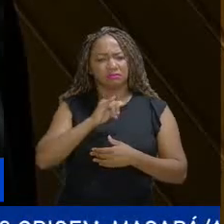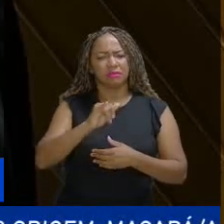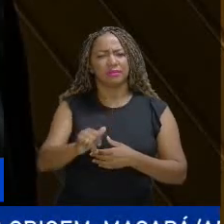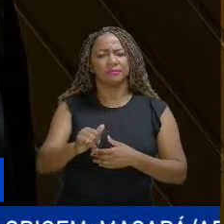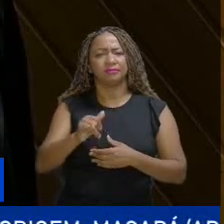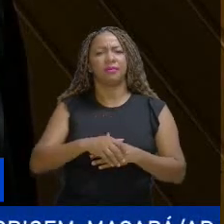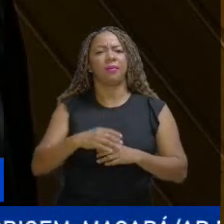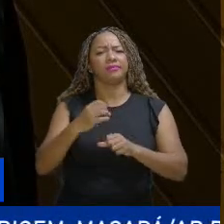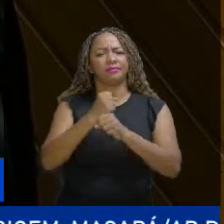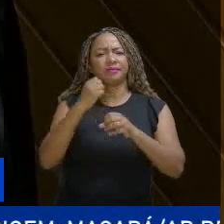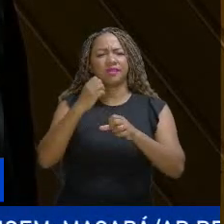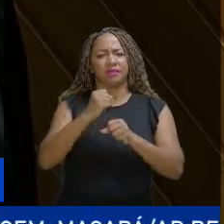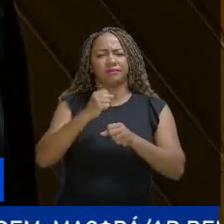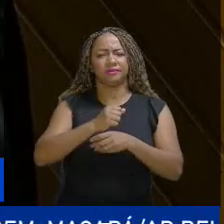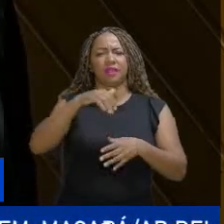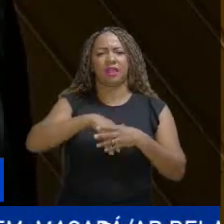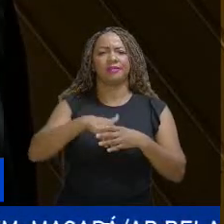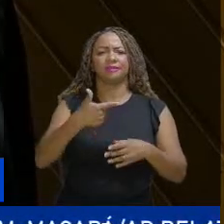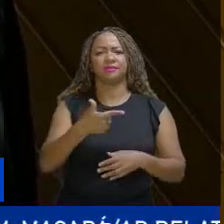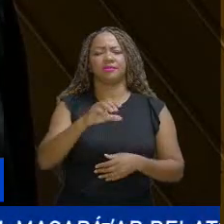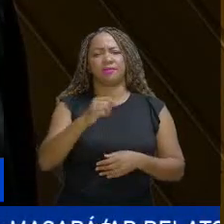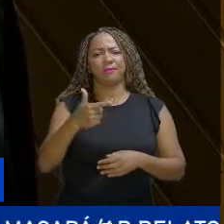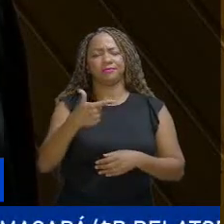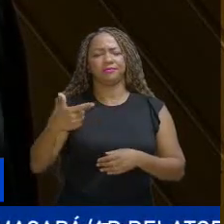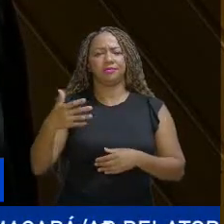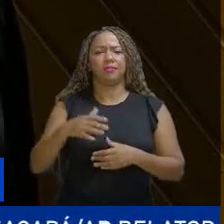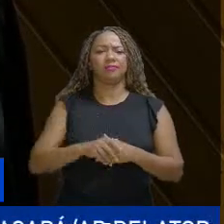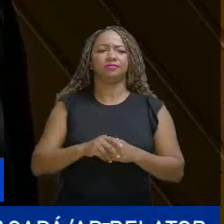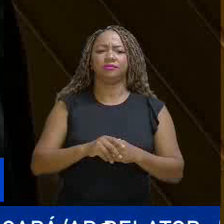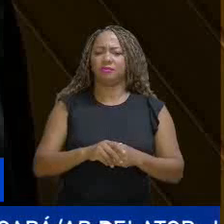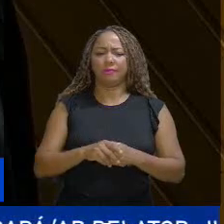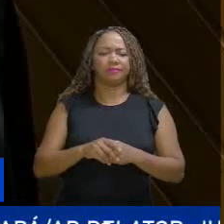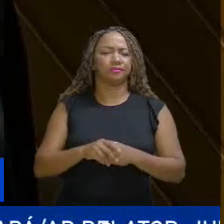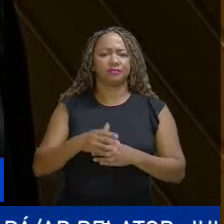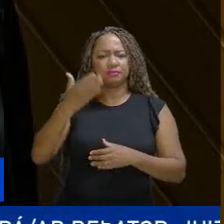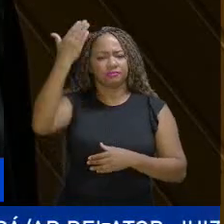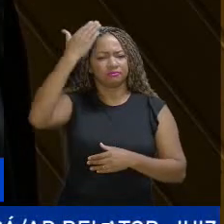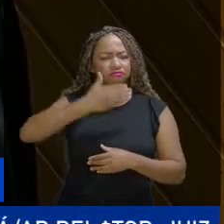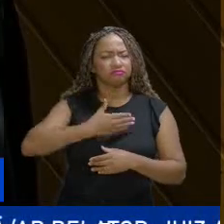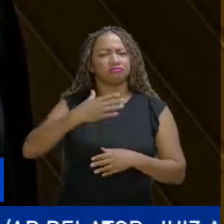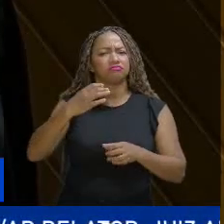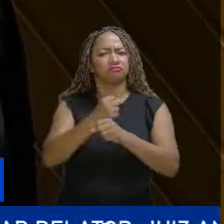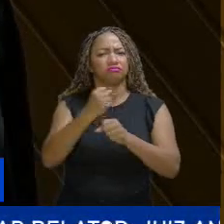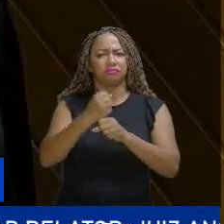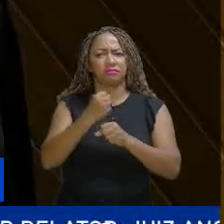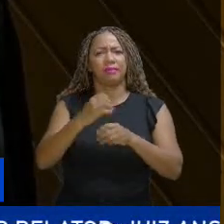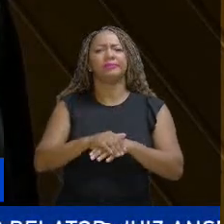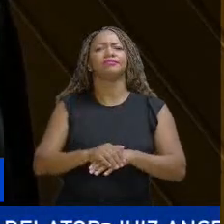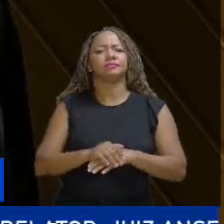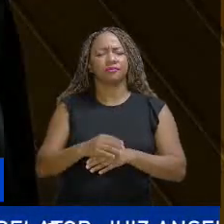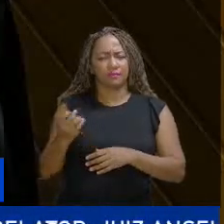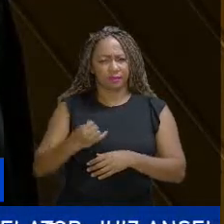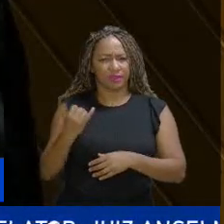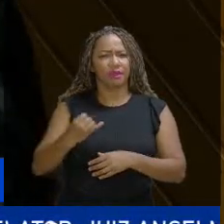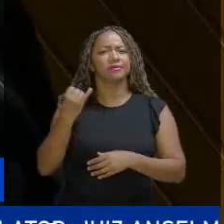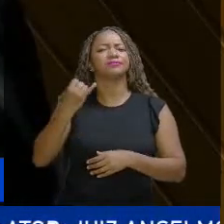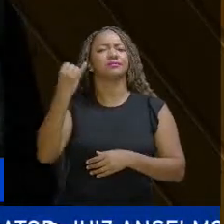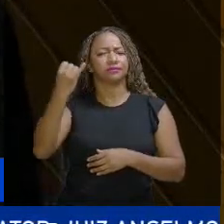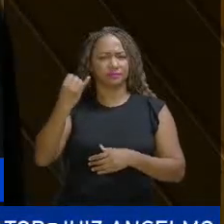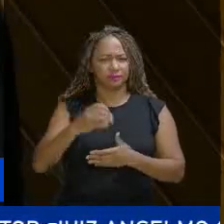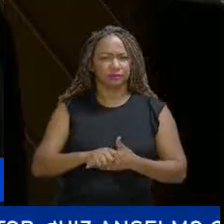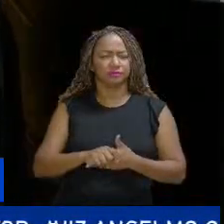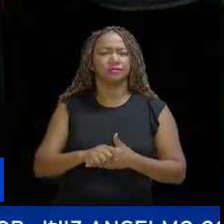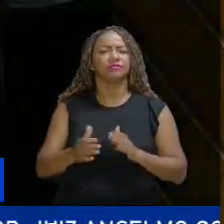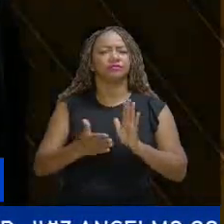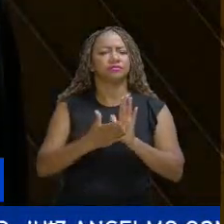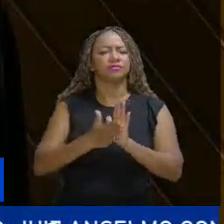teve suas contas referentes às eleições de 2022 declaradas como não prestadas, sendo, portanto, necessária a propositura